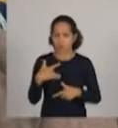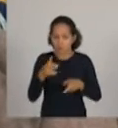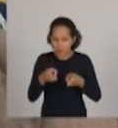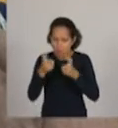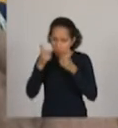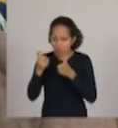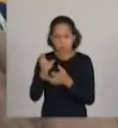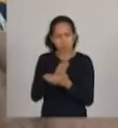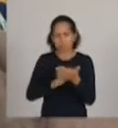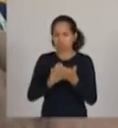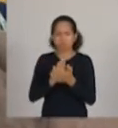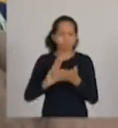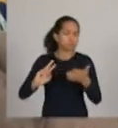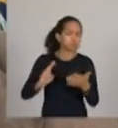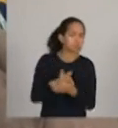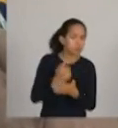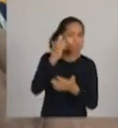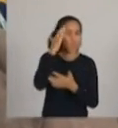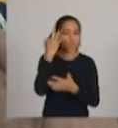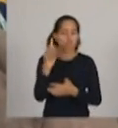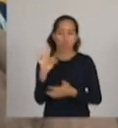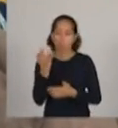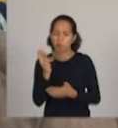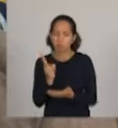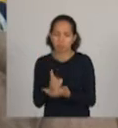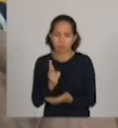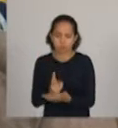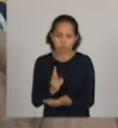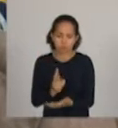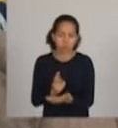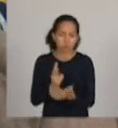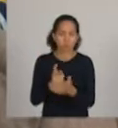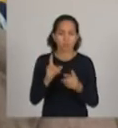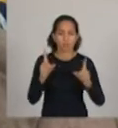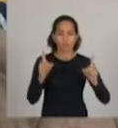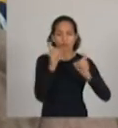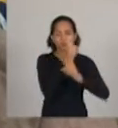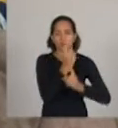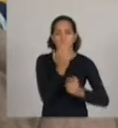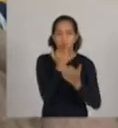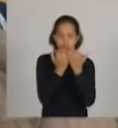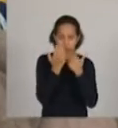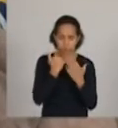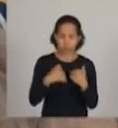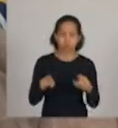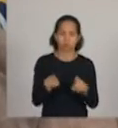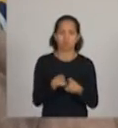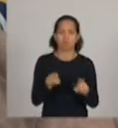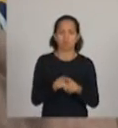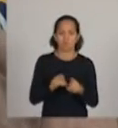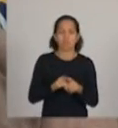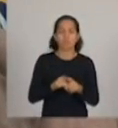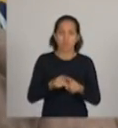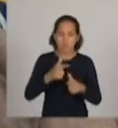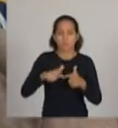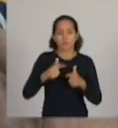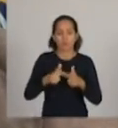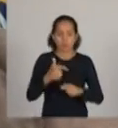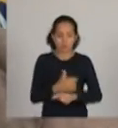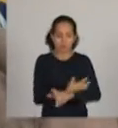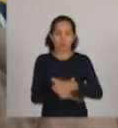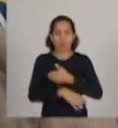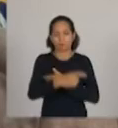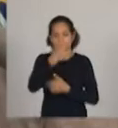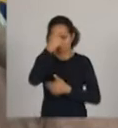causa clínica, como dor de cabeça, erupção de pele, vômito, dificuldade digestiva, que na realidade tem fundo psicológico e